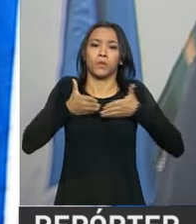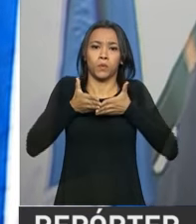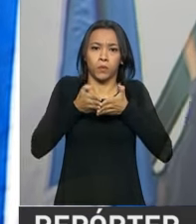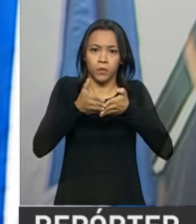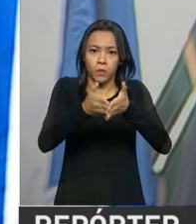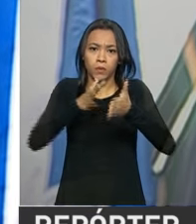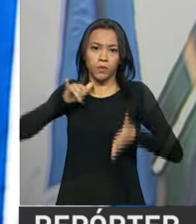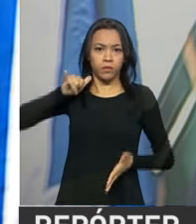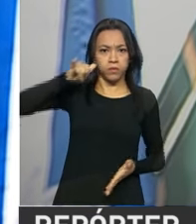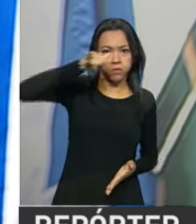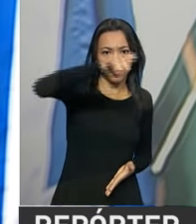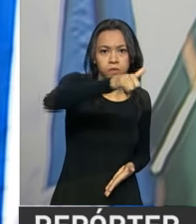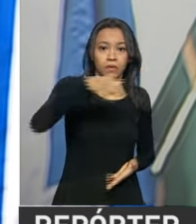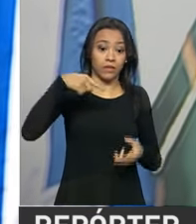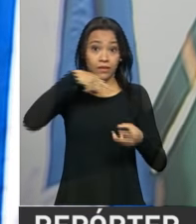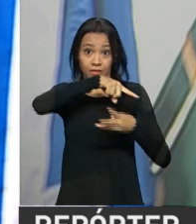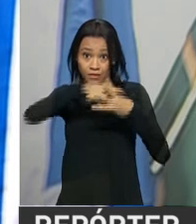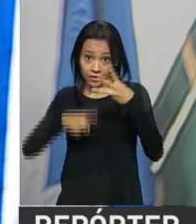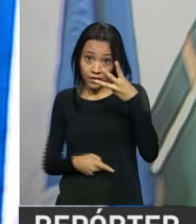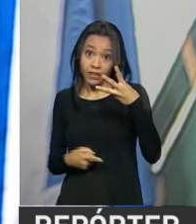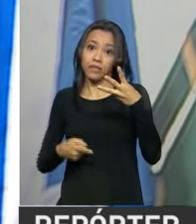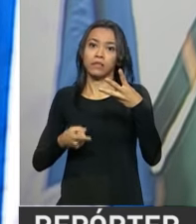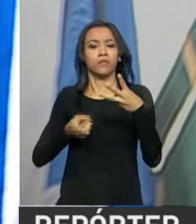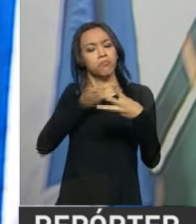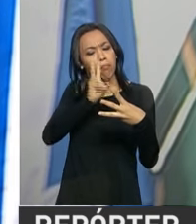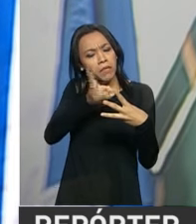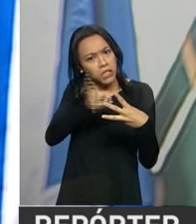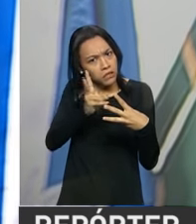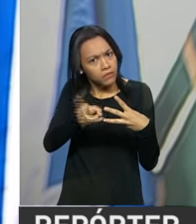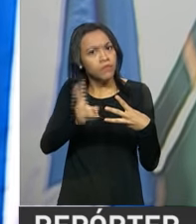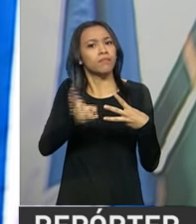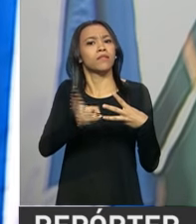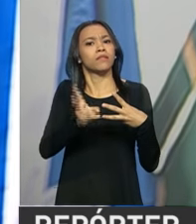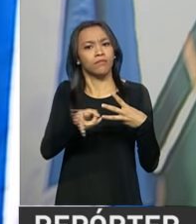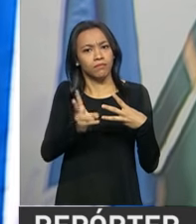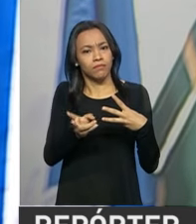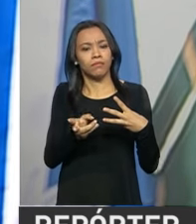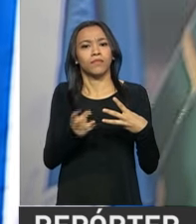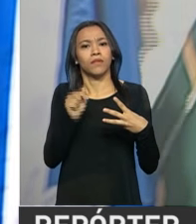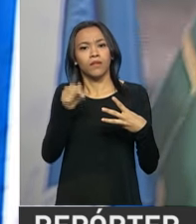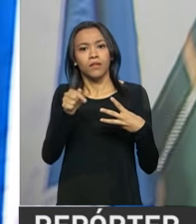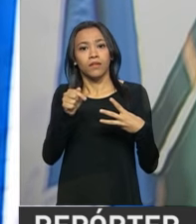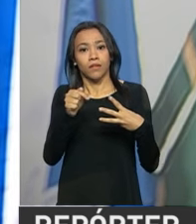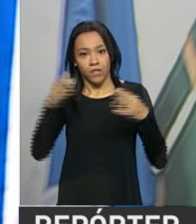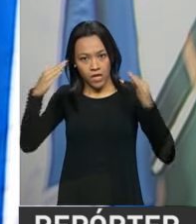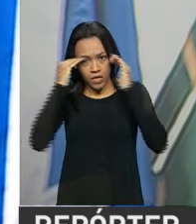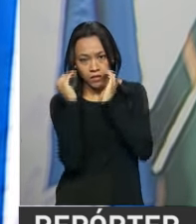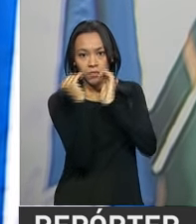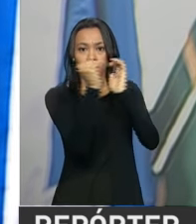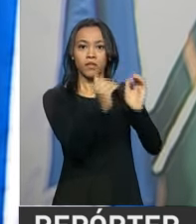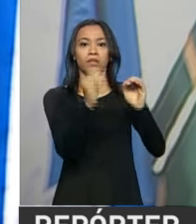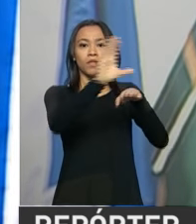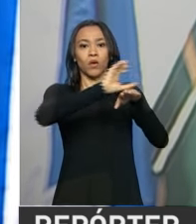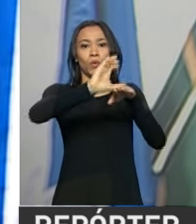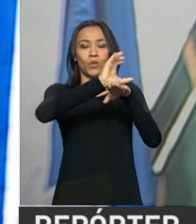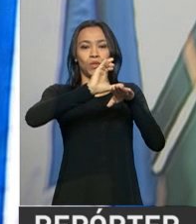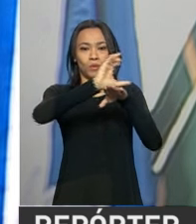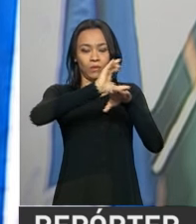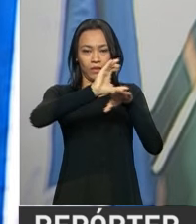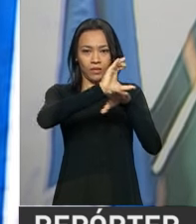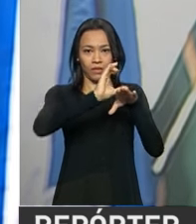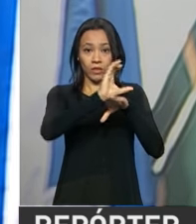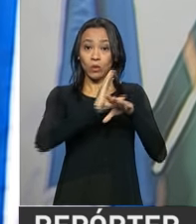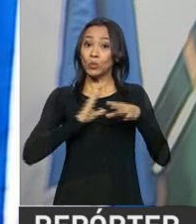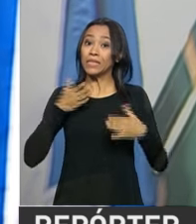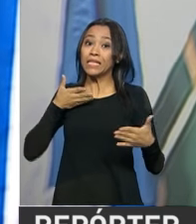seus comandos, mantiveram inteiramente, no âmbito da Constituição, nos limites das